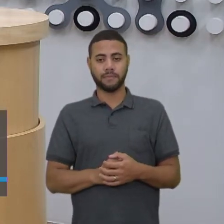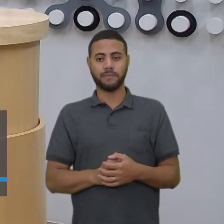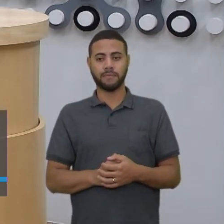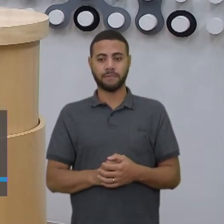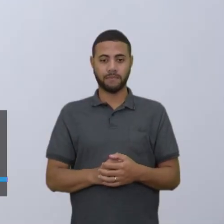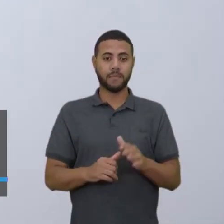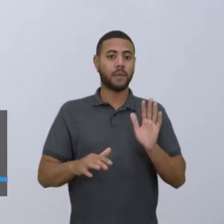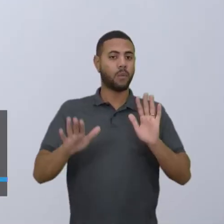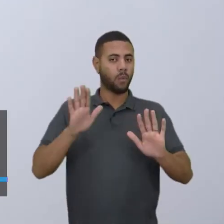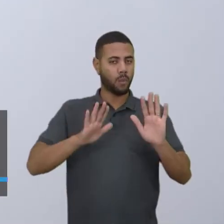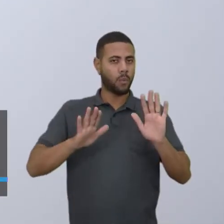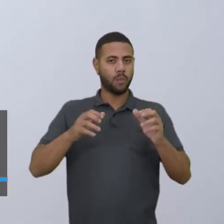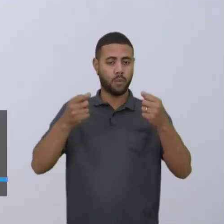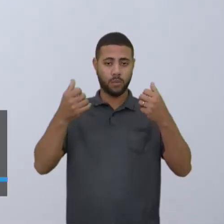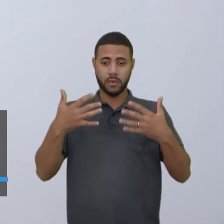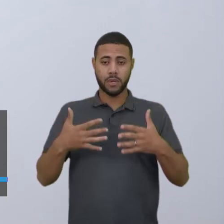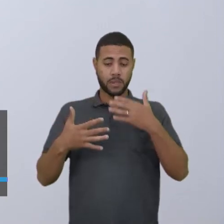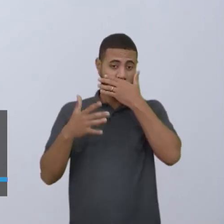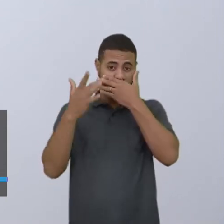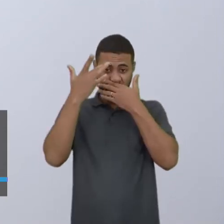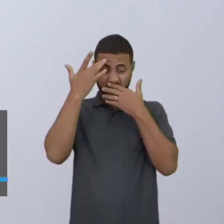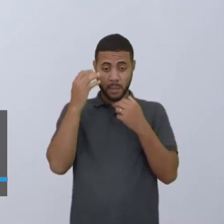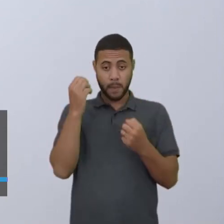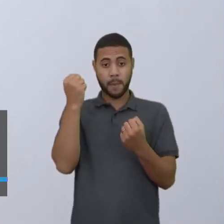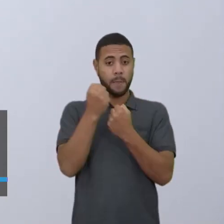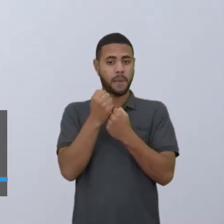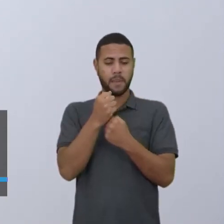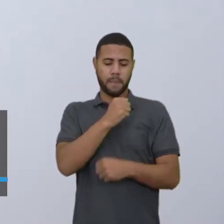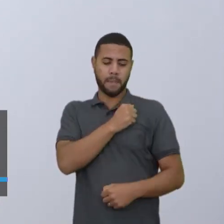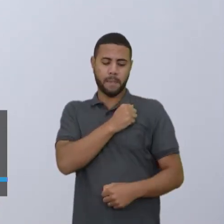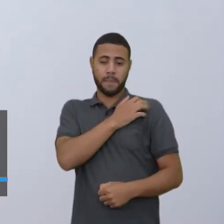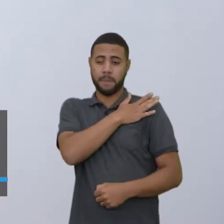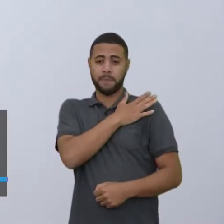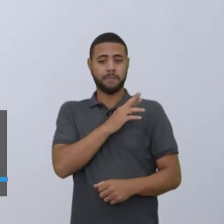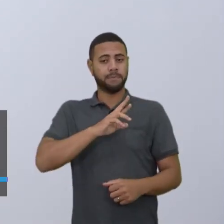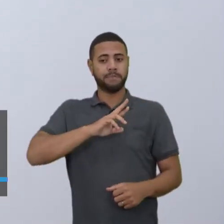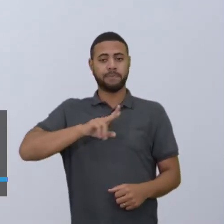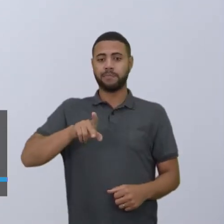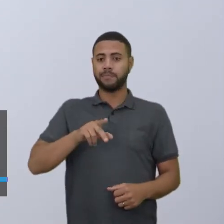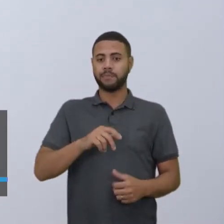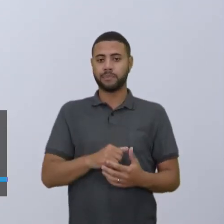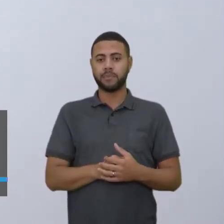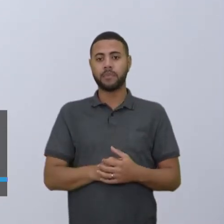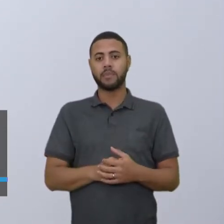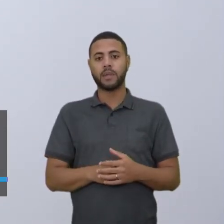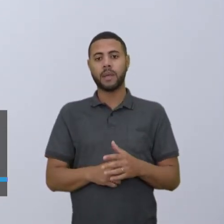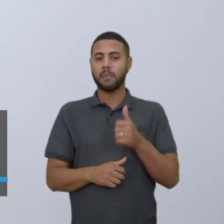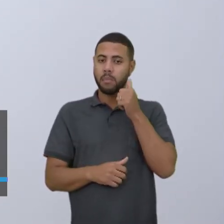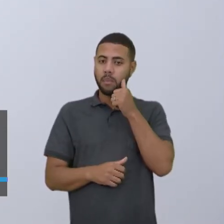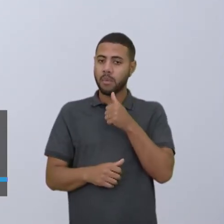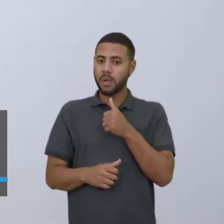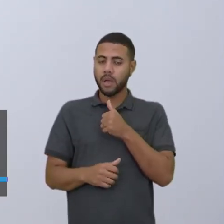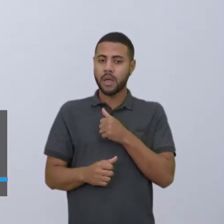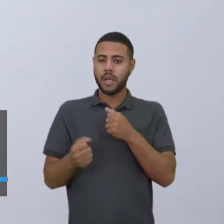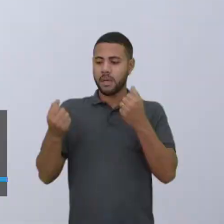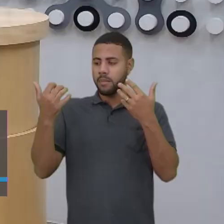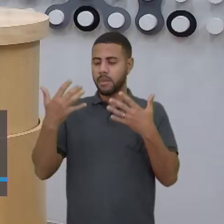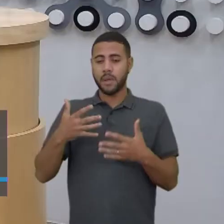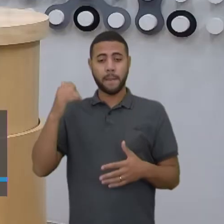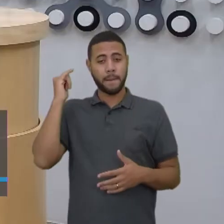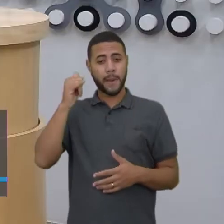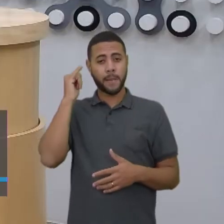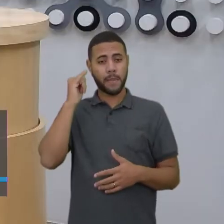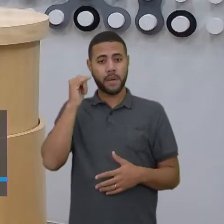isso para não parecer de alguma forma que eu estou apoiando uma ideia preconceituosa, que não é o caso. Quando a gente escuta uma mulher narrando um jogo